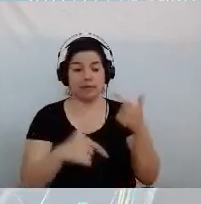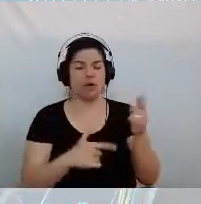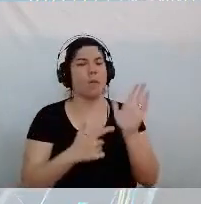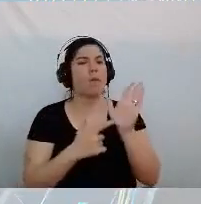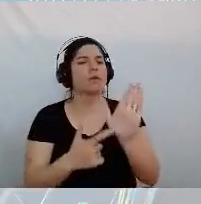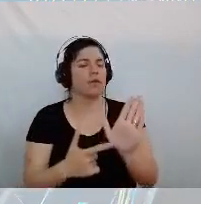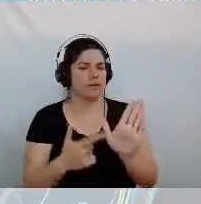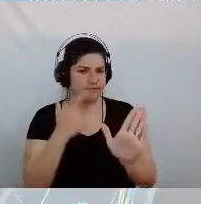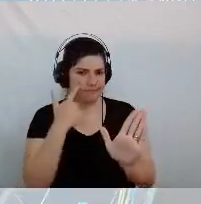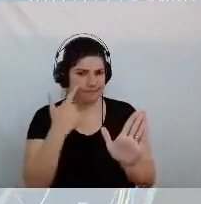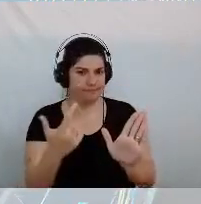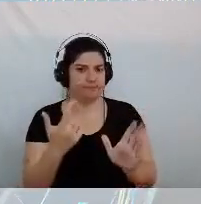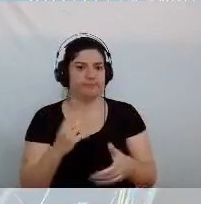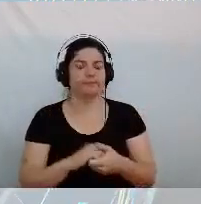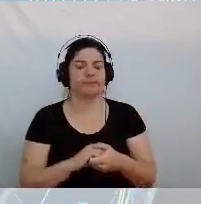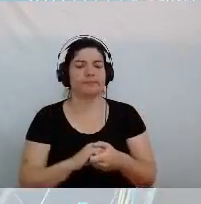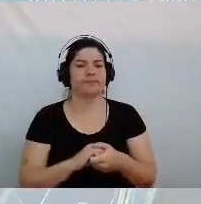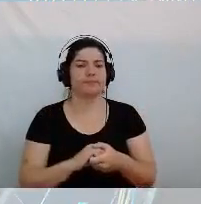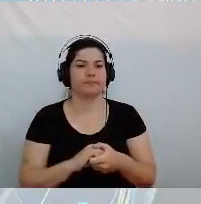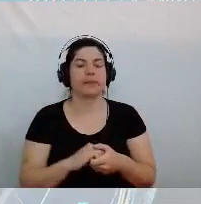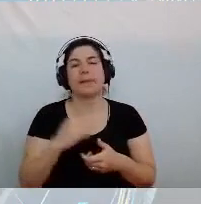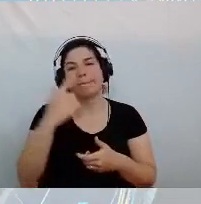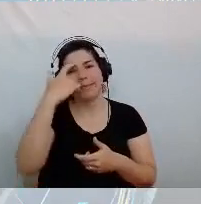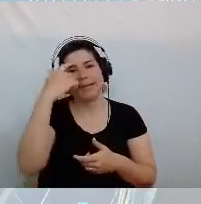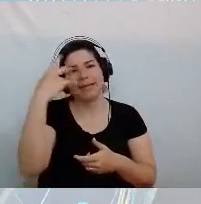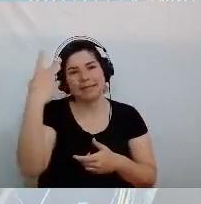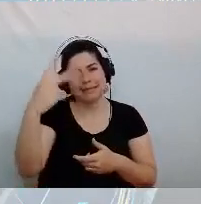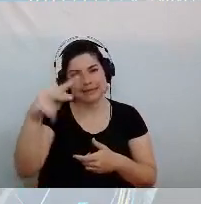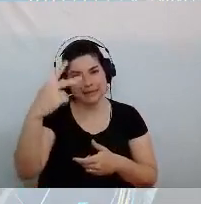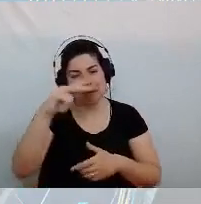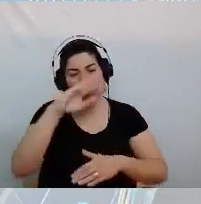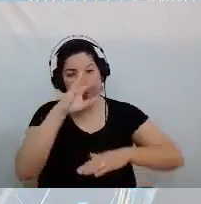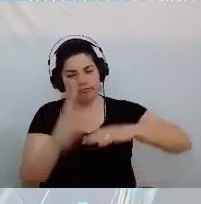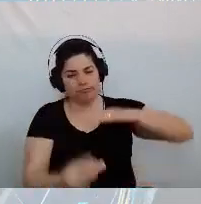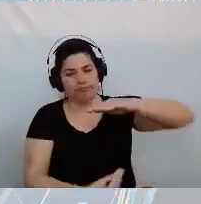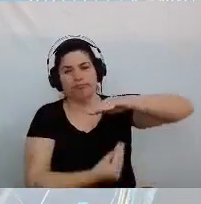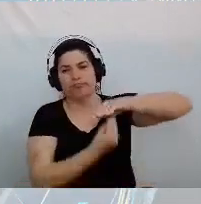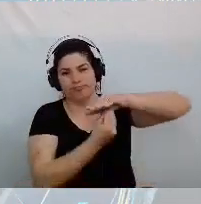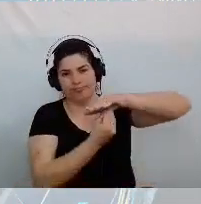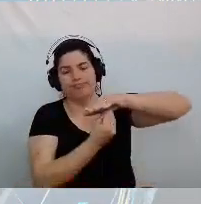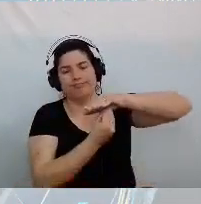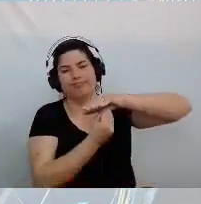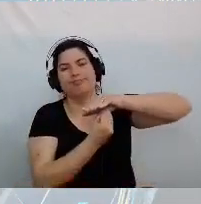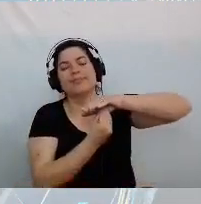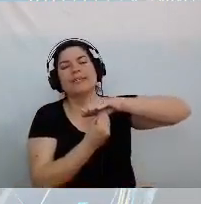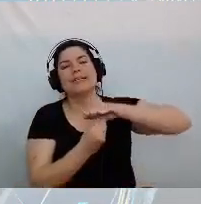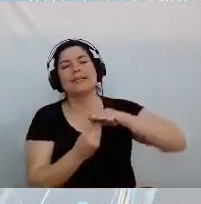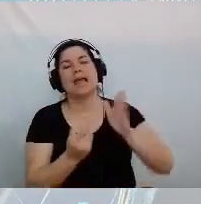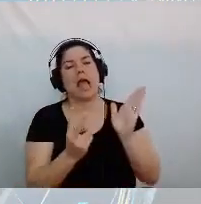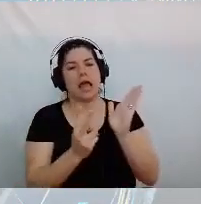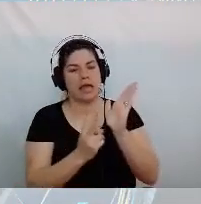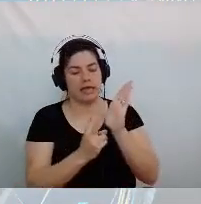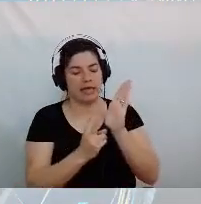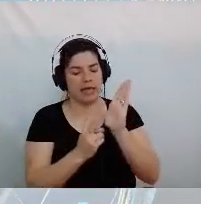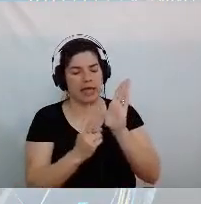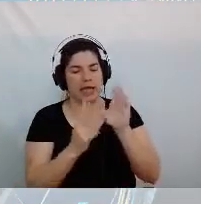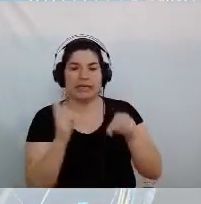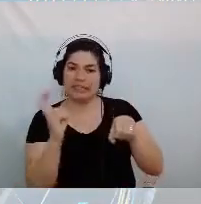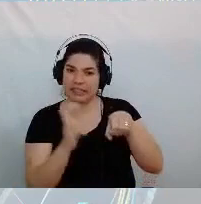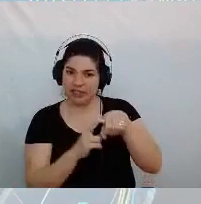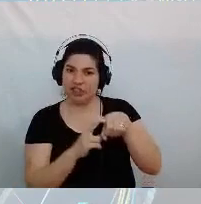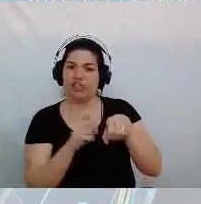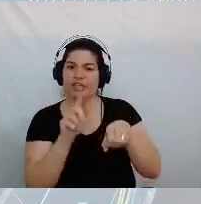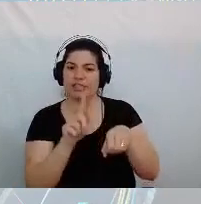para vocês pensa no seu repositório Git certo ponto interessante muita gente usa o Git como um sistema de backup